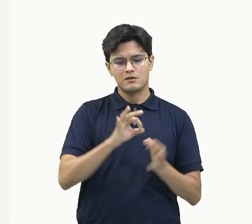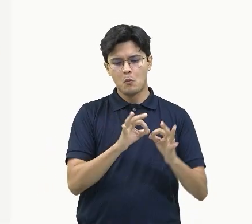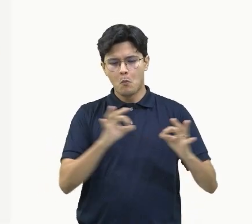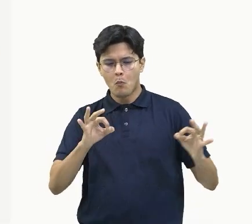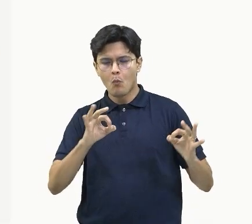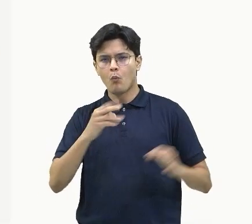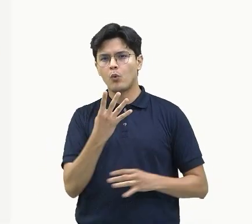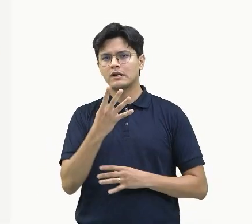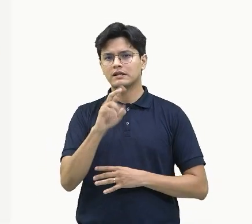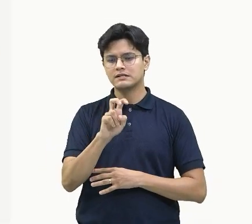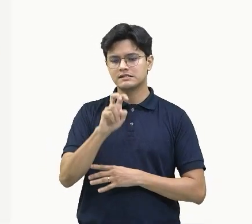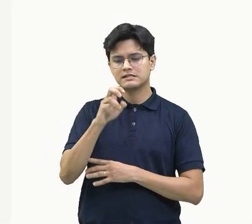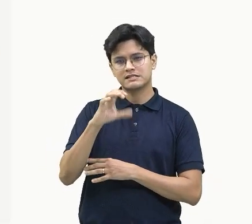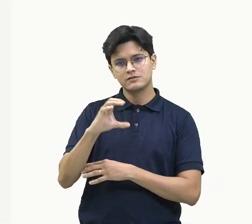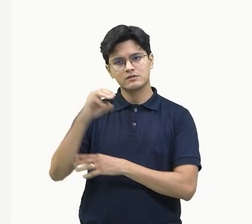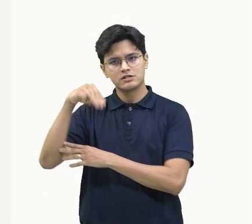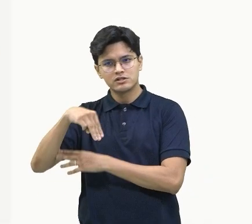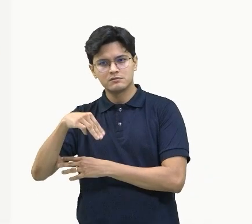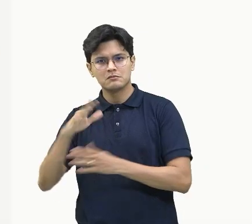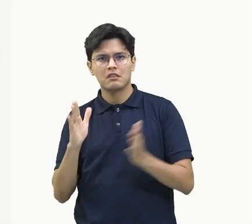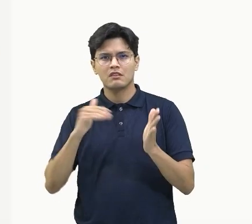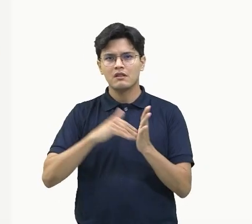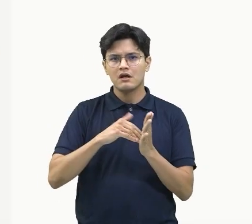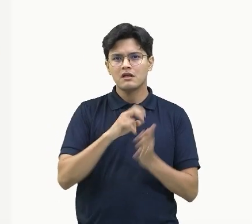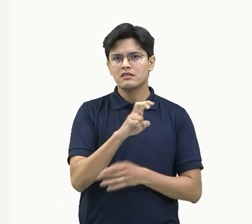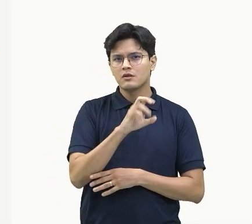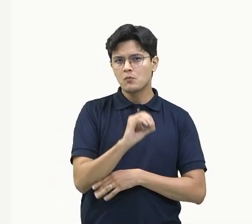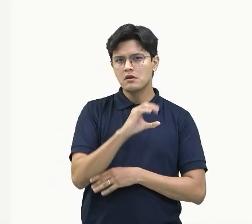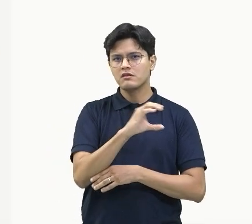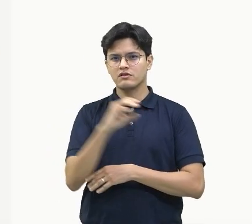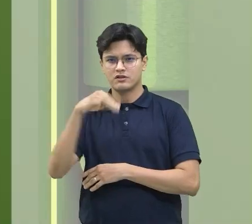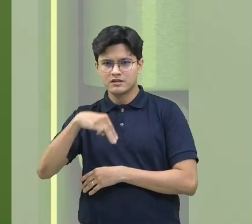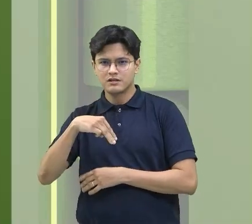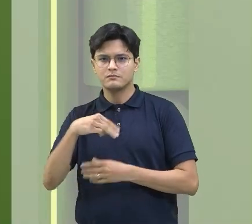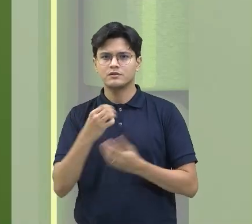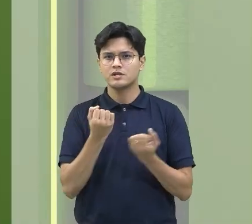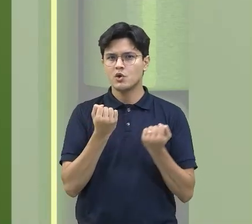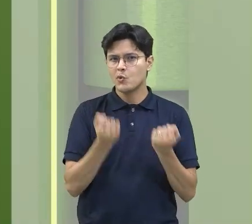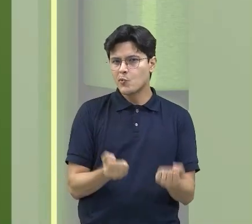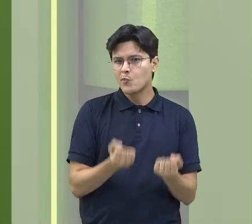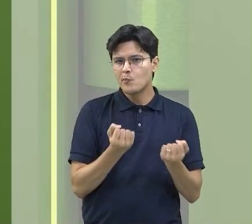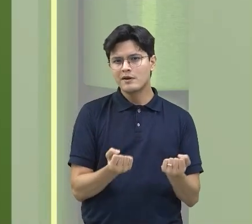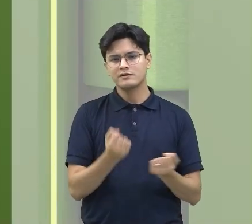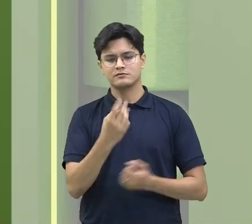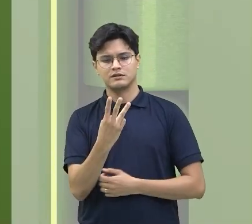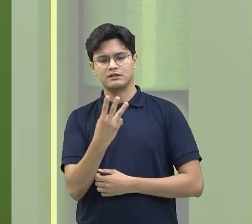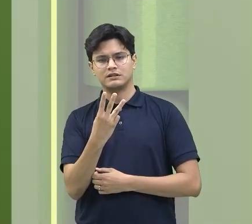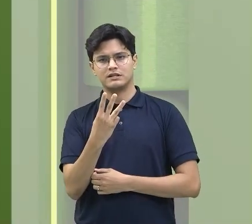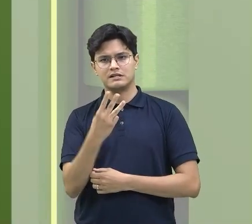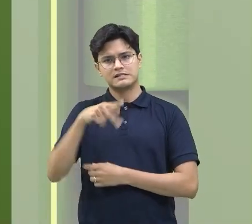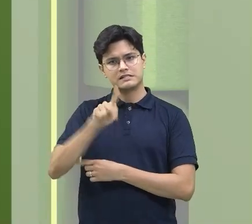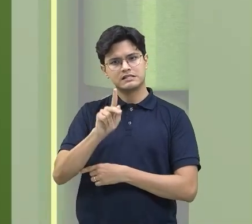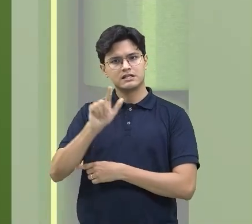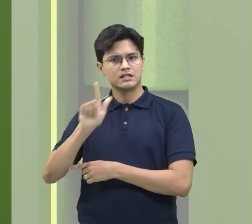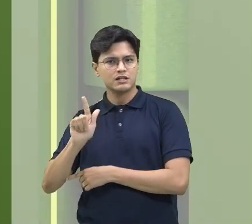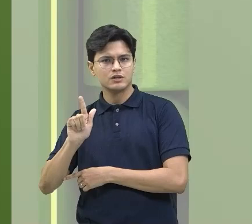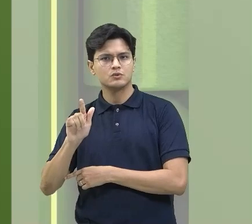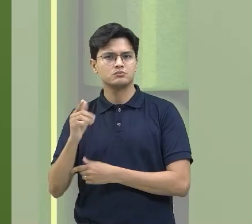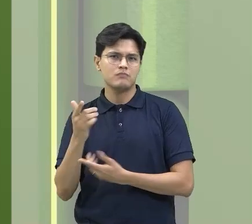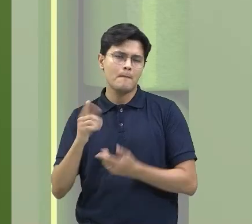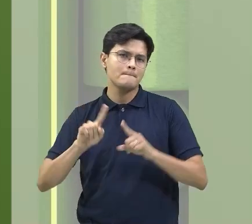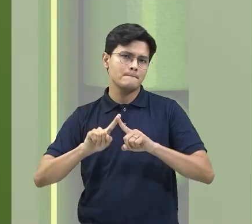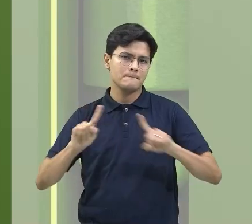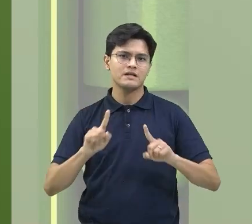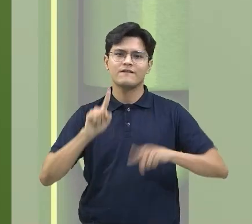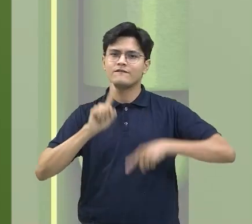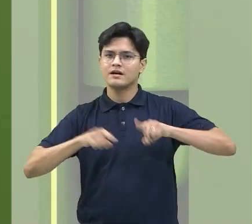centímetros e pode chegar a um peso, então, ali, né, de 3 quilos, alguns para mais, alguns menores, mas aí o bebê